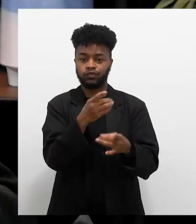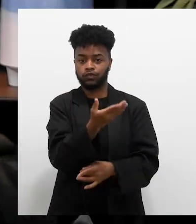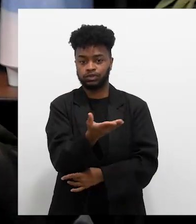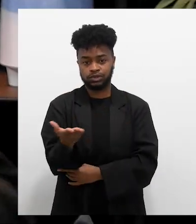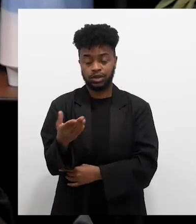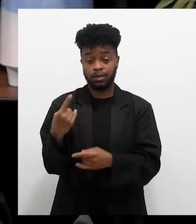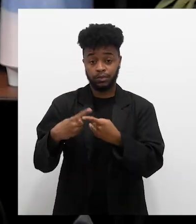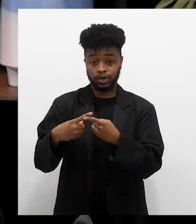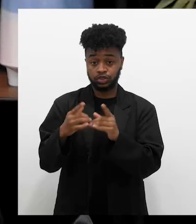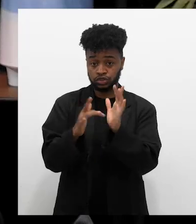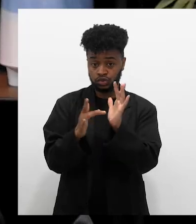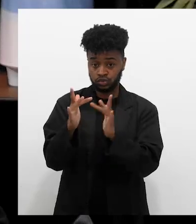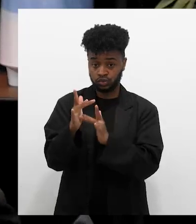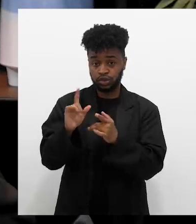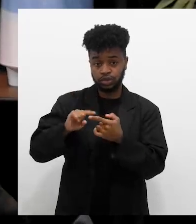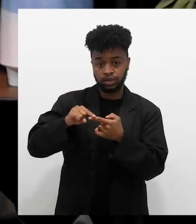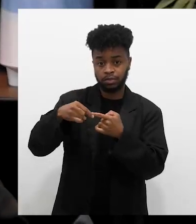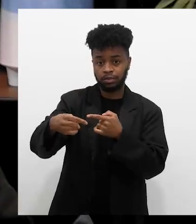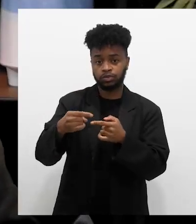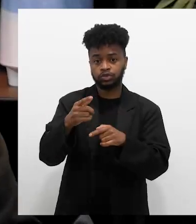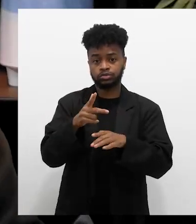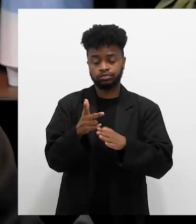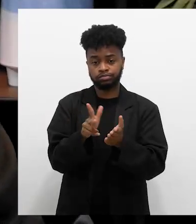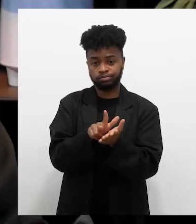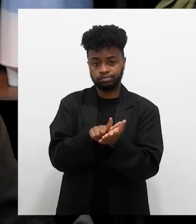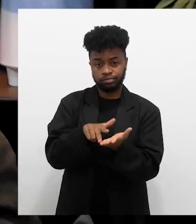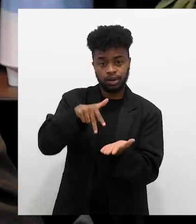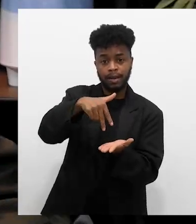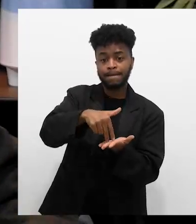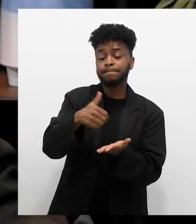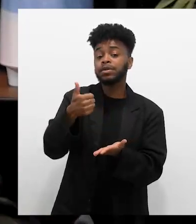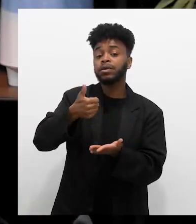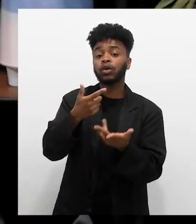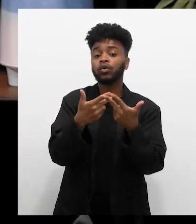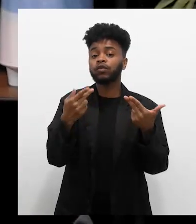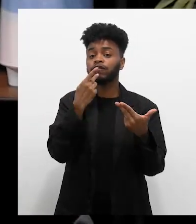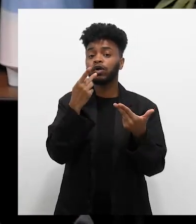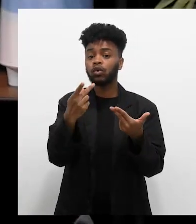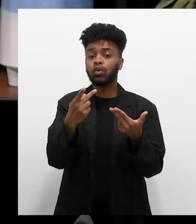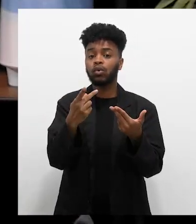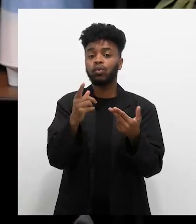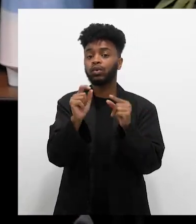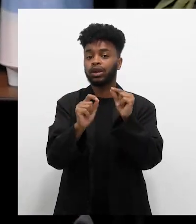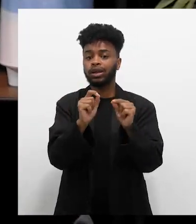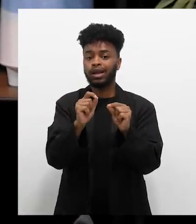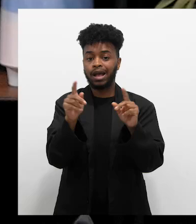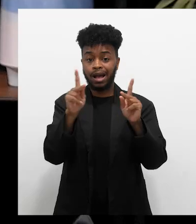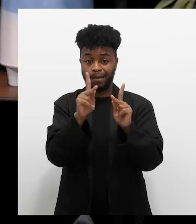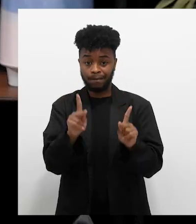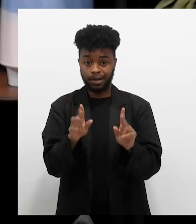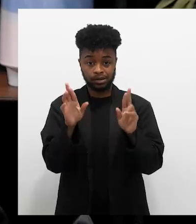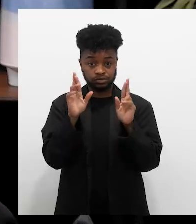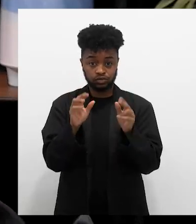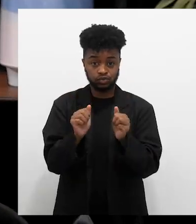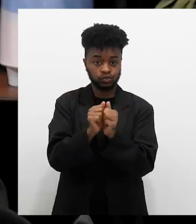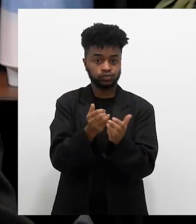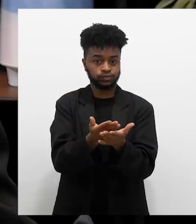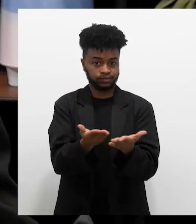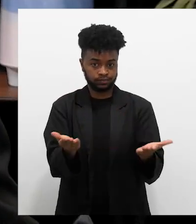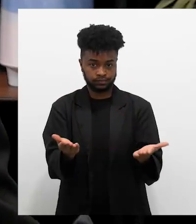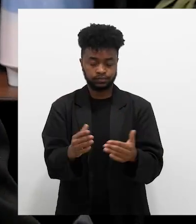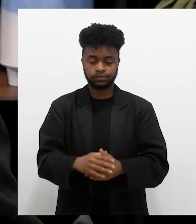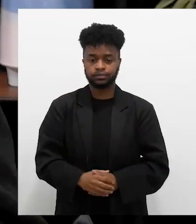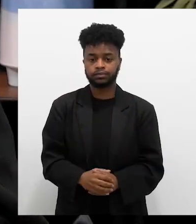Jesus, depois da sua ressurreição, ao aparecer no meio dos apóstolos, qual é a primeira saudação que Jesus fala? A paz esteja